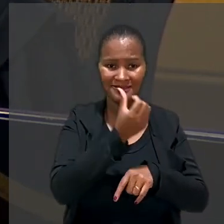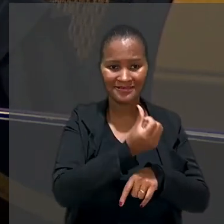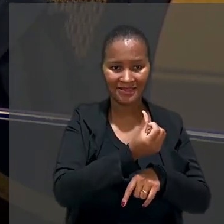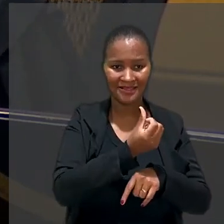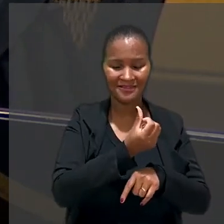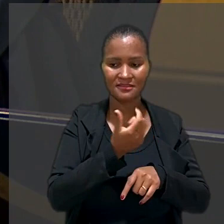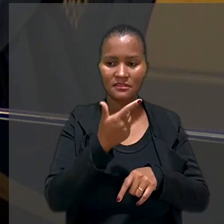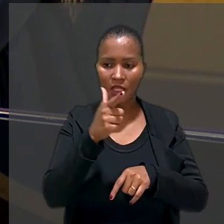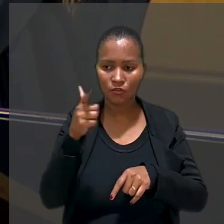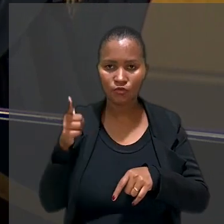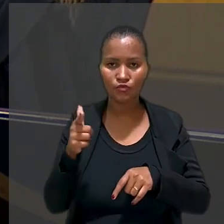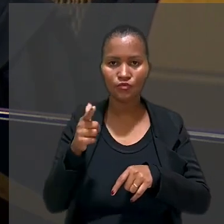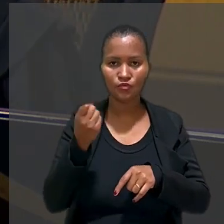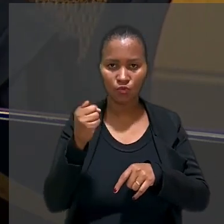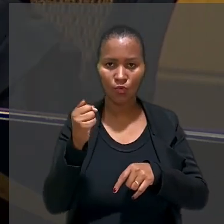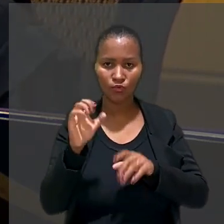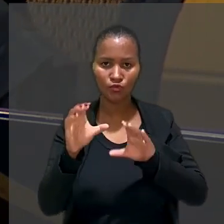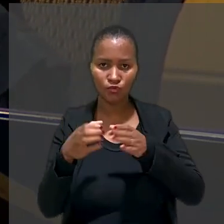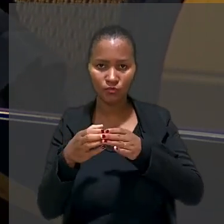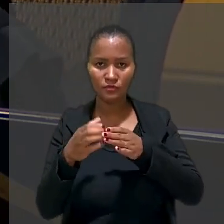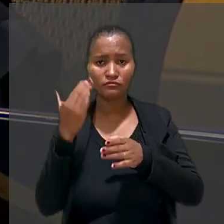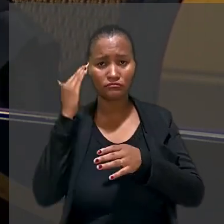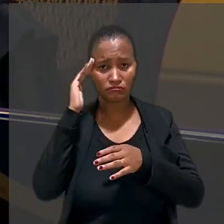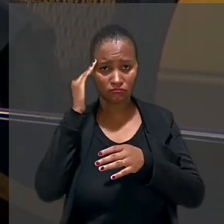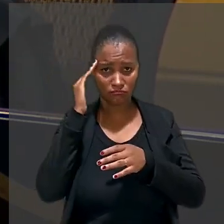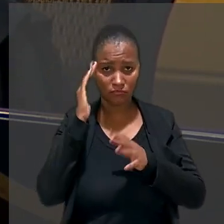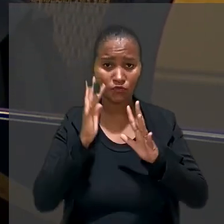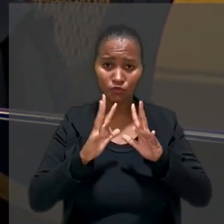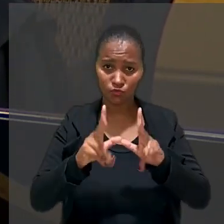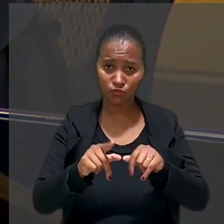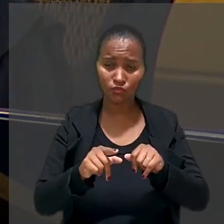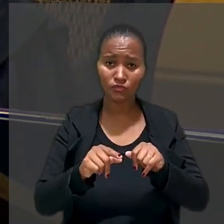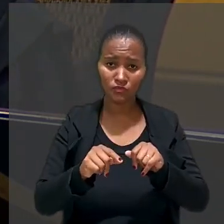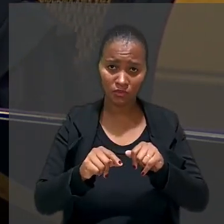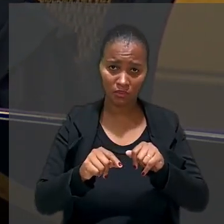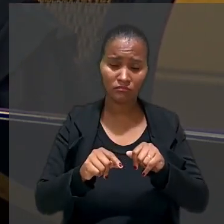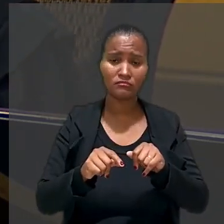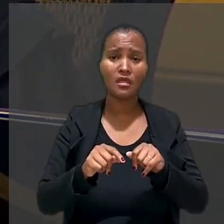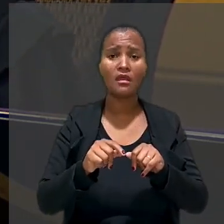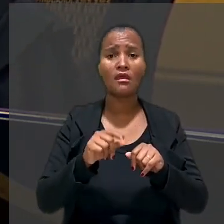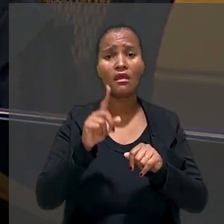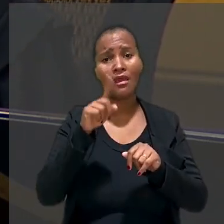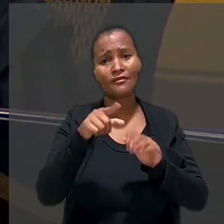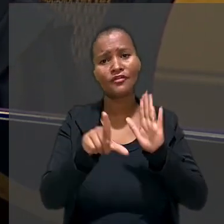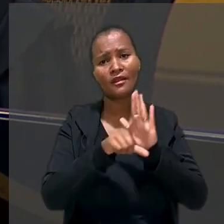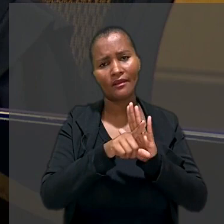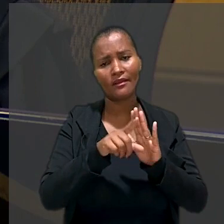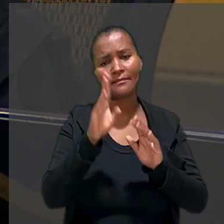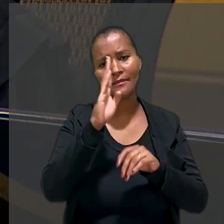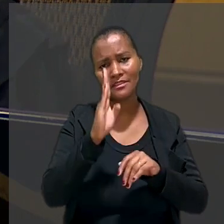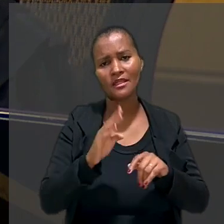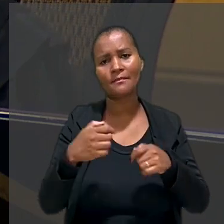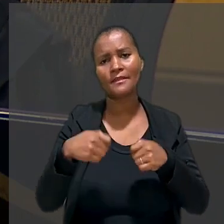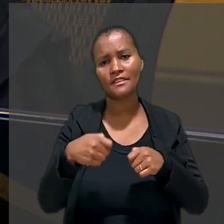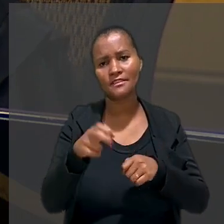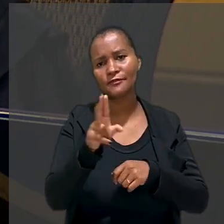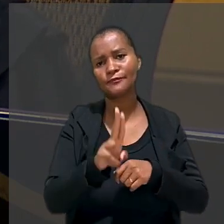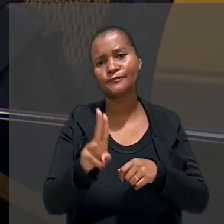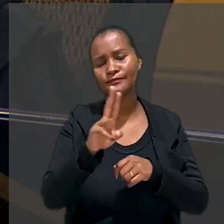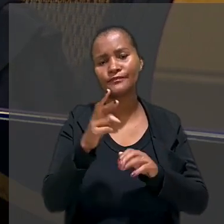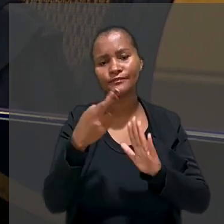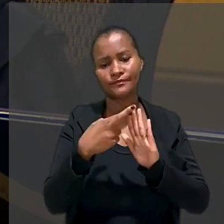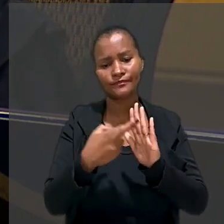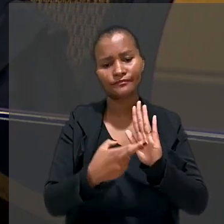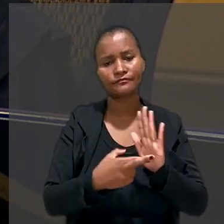menos 6 das 8 turmas do TST, o entendimento predominante é o de que a lei brasileira deve ser